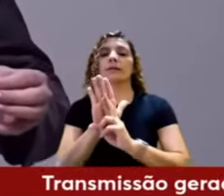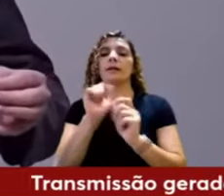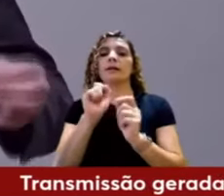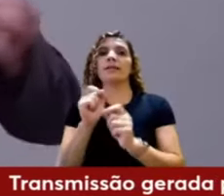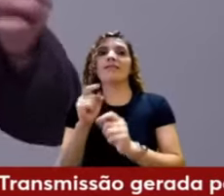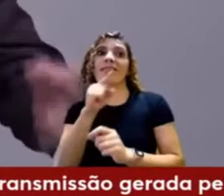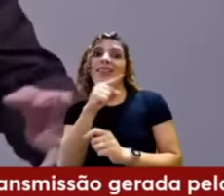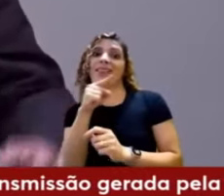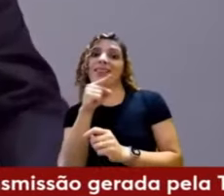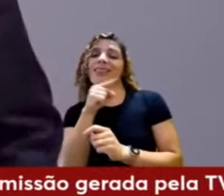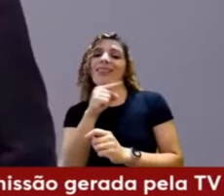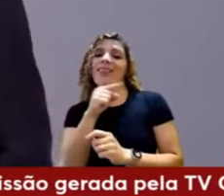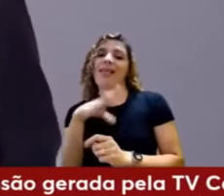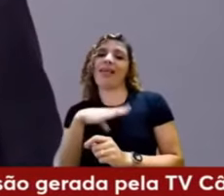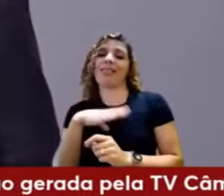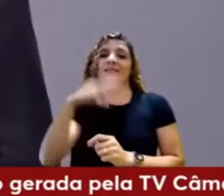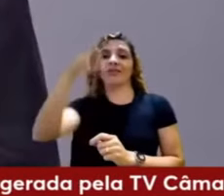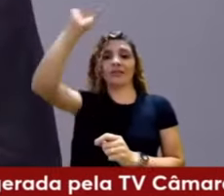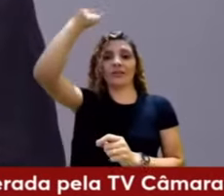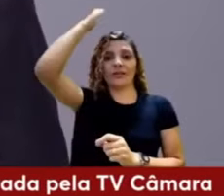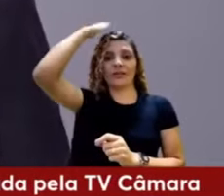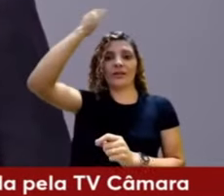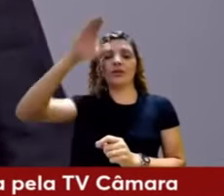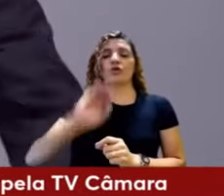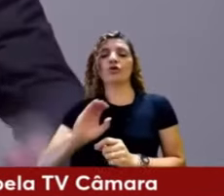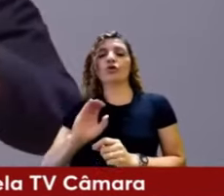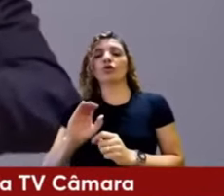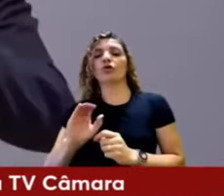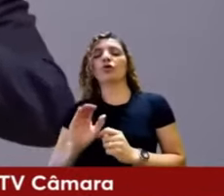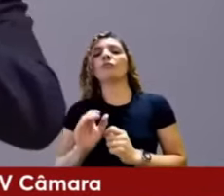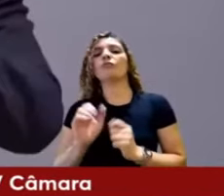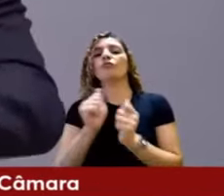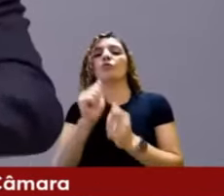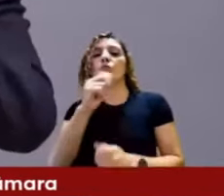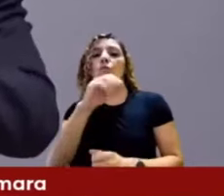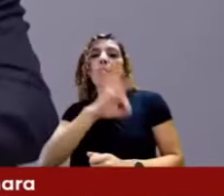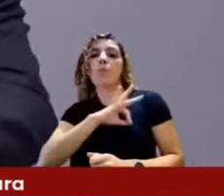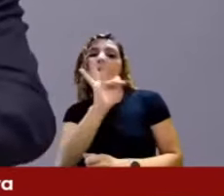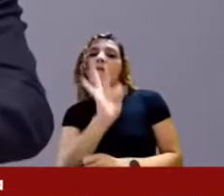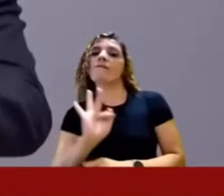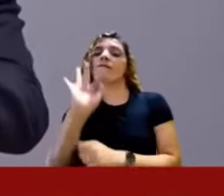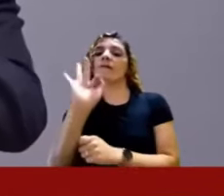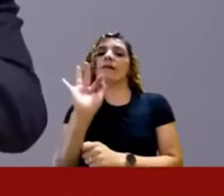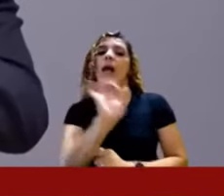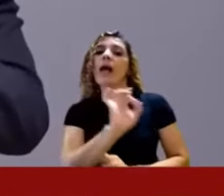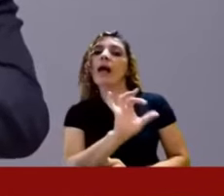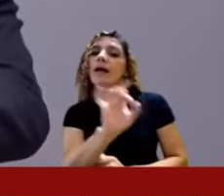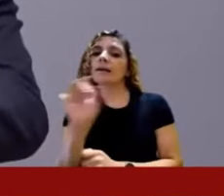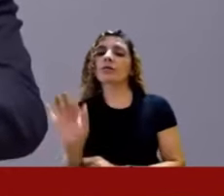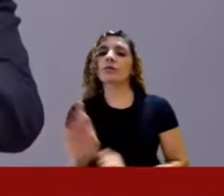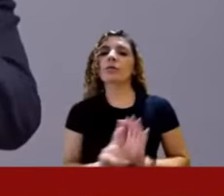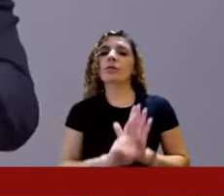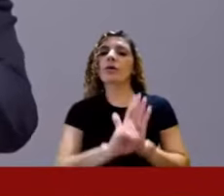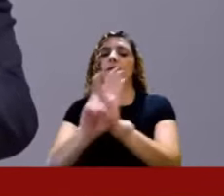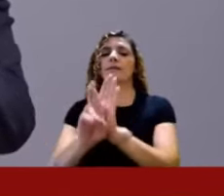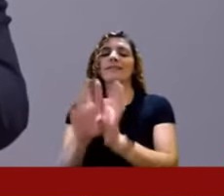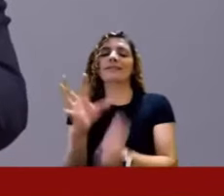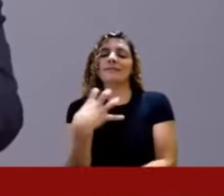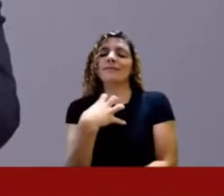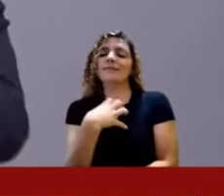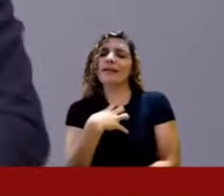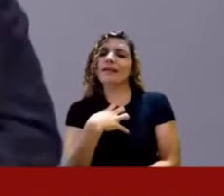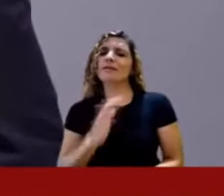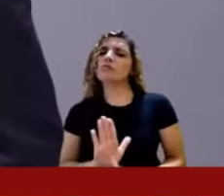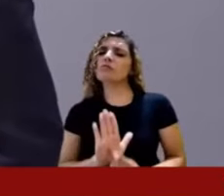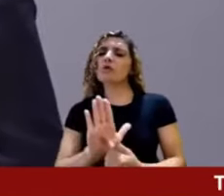Curitiba, à frente da Polícia Federal, e que cada um e cada uma representava esse sentimento, essa